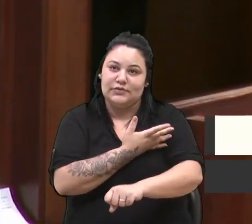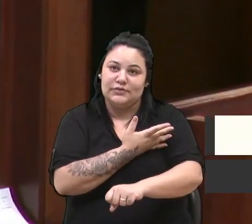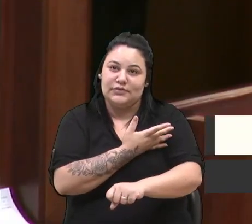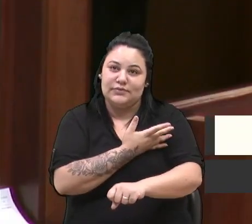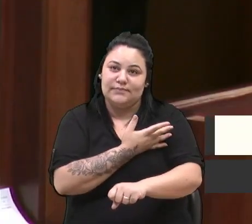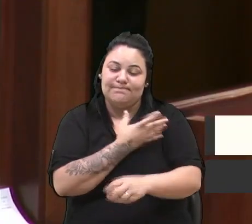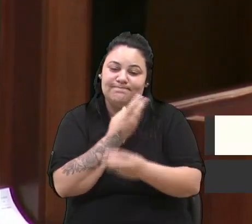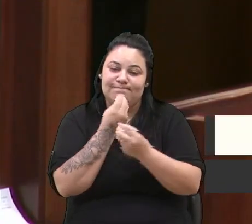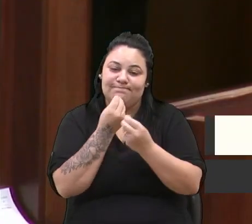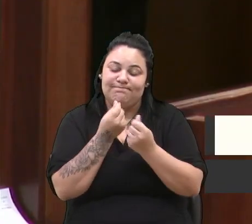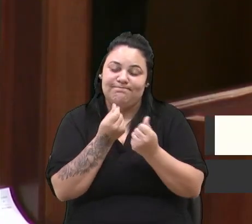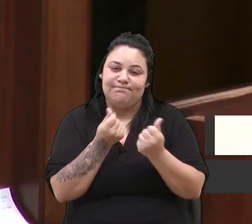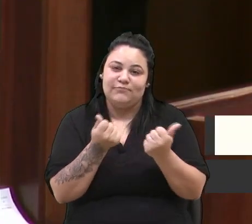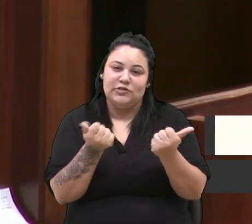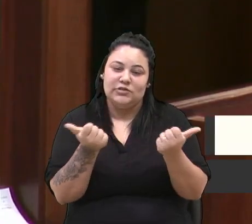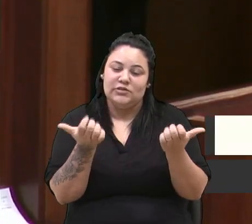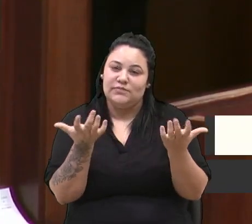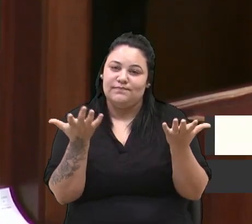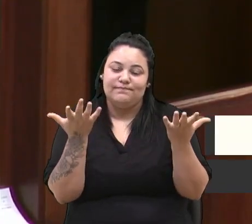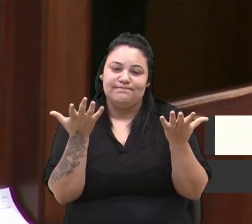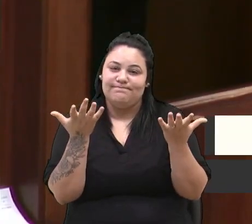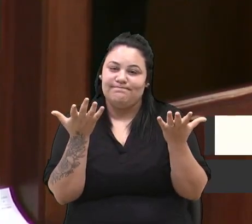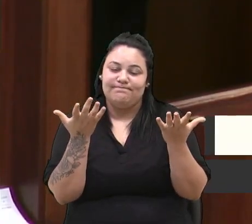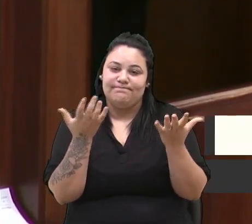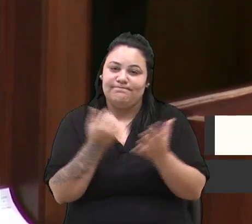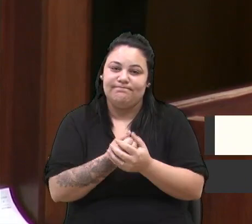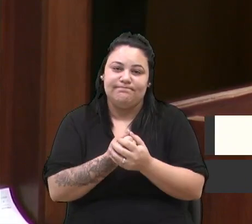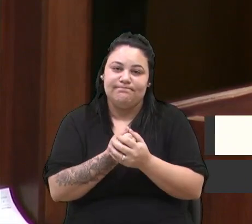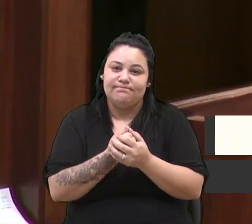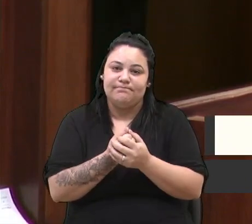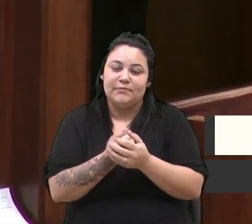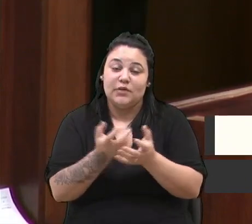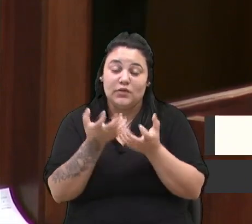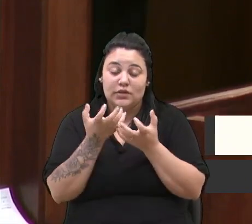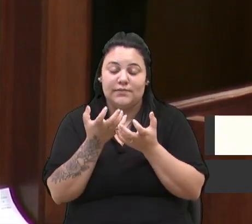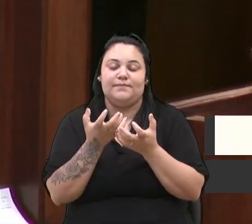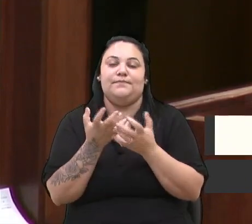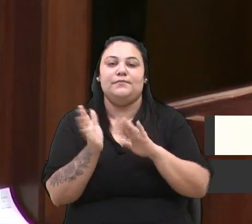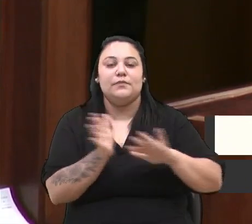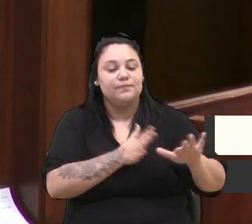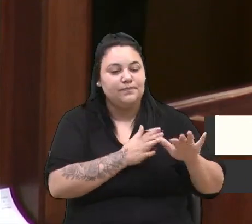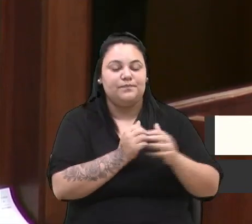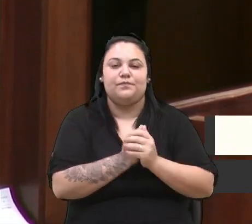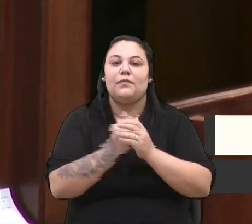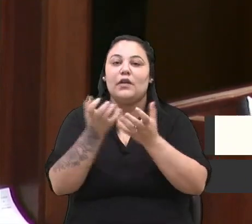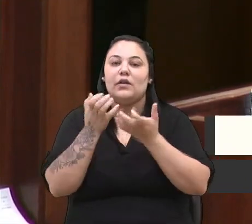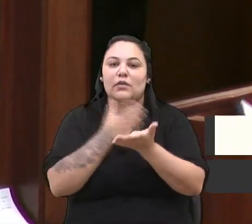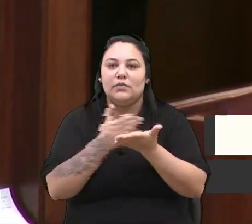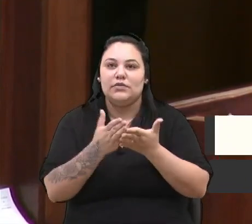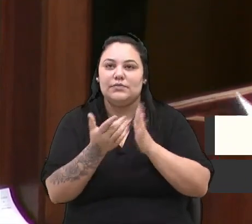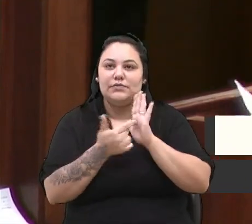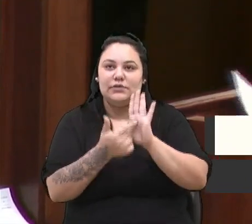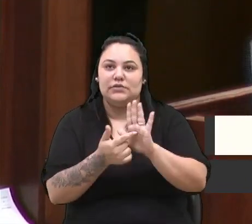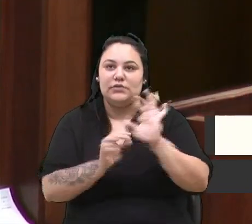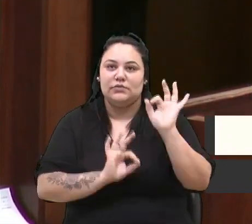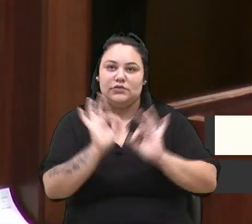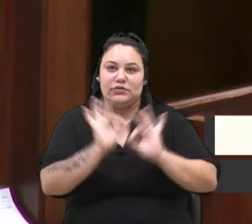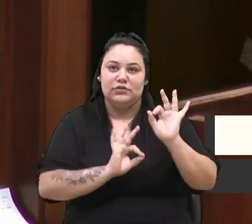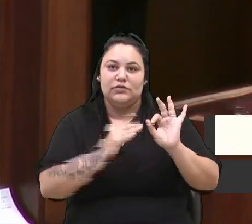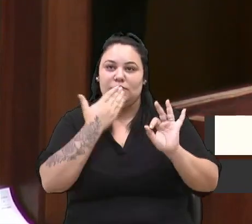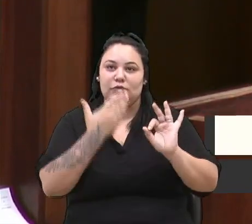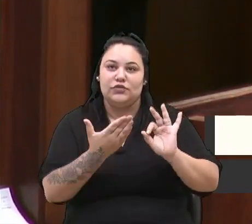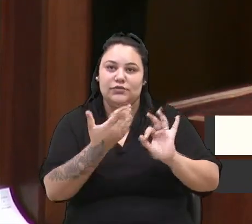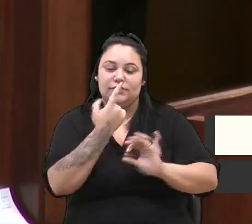palavras. Então, eu gostaria de começar a apresentar um projeto. Vou pedir que seja transmitido aqui na